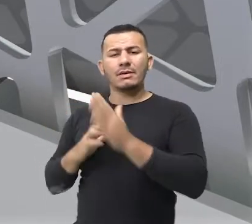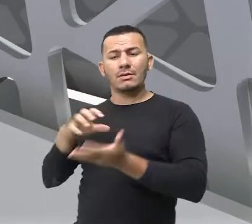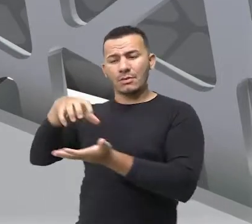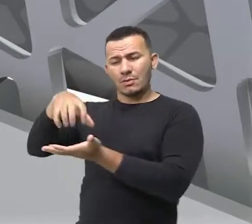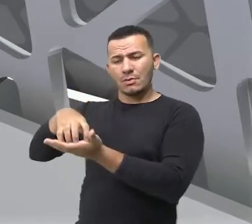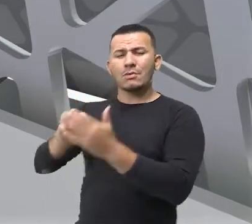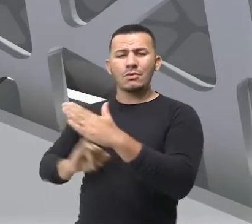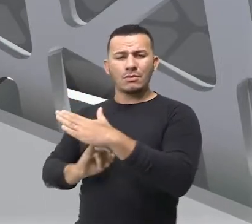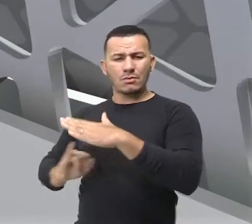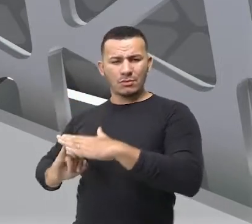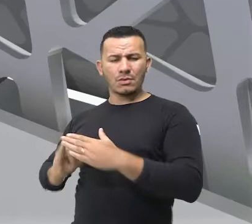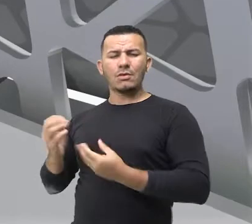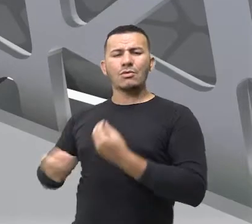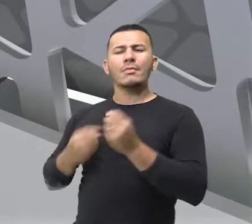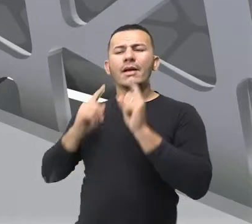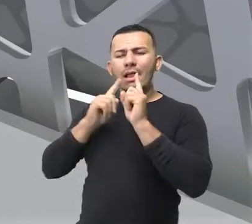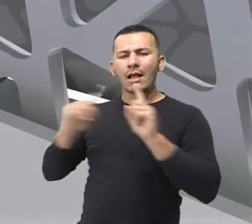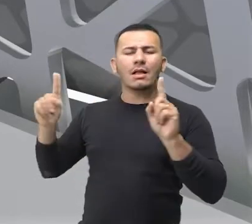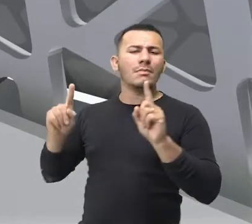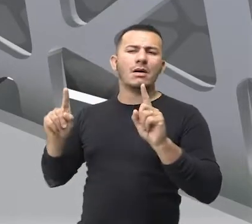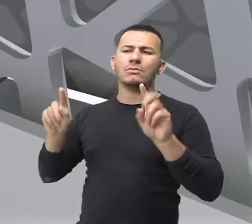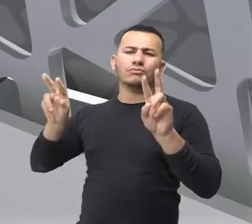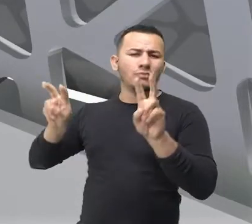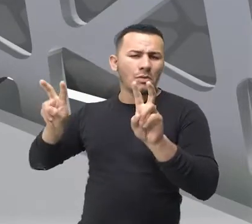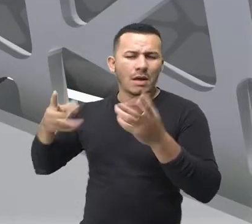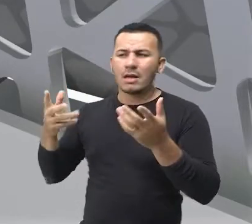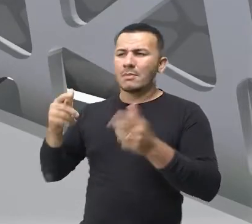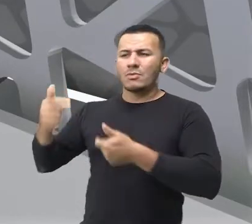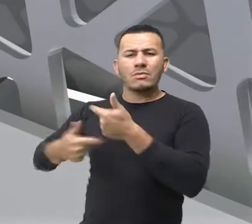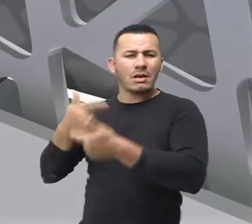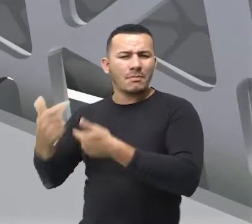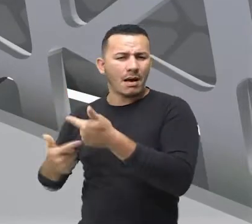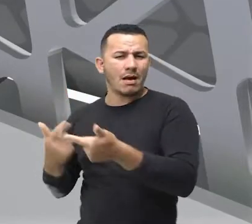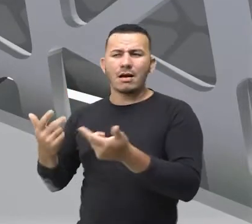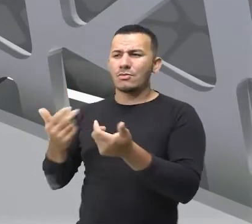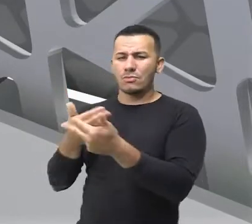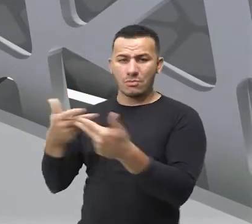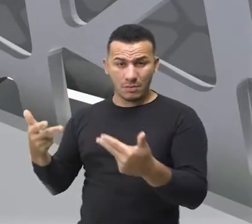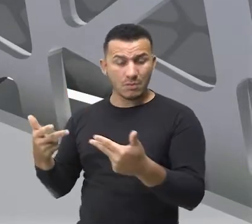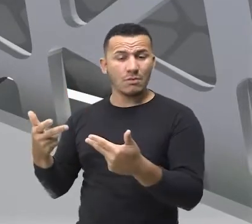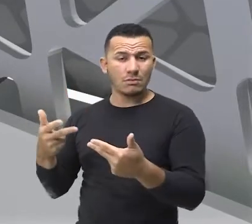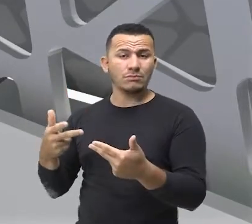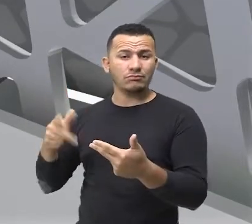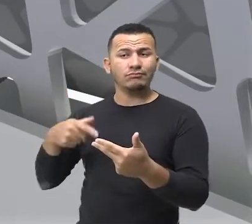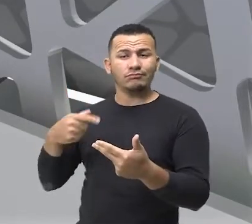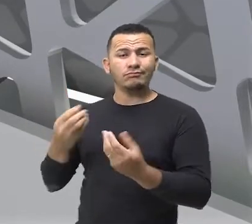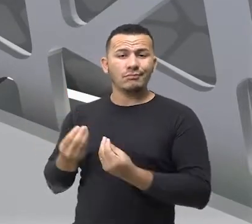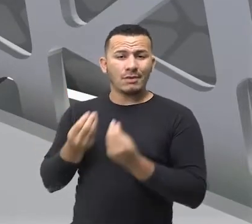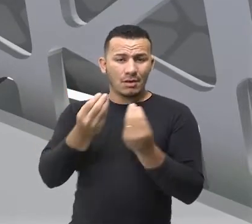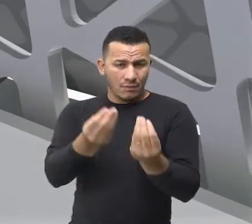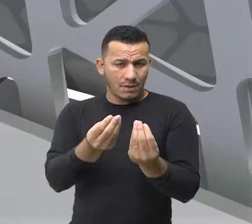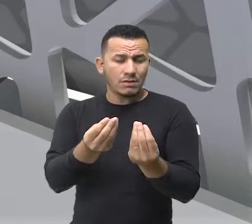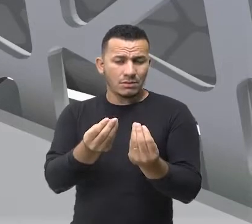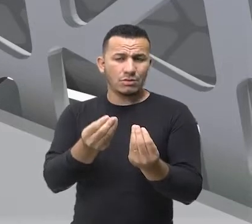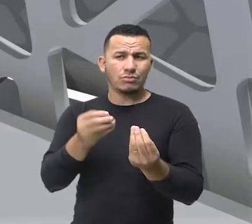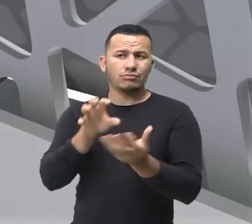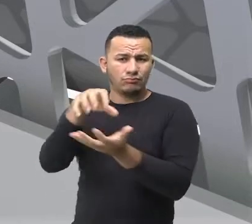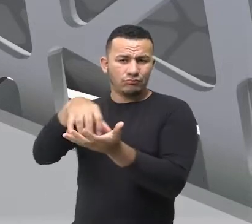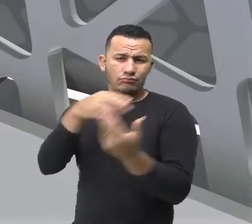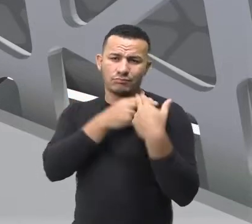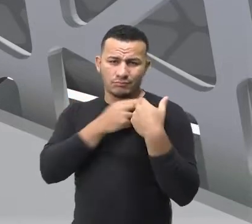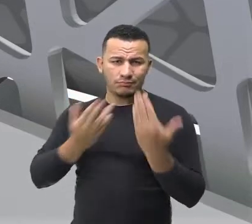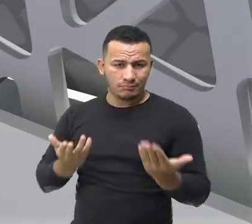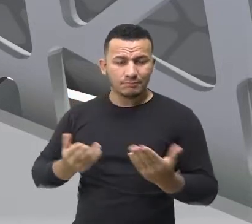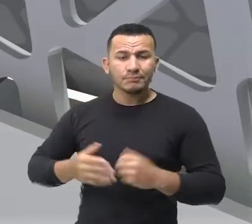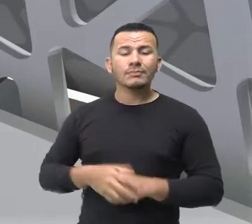instituição para reclamar de determinado serviço ação certa que foi oferecido por aquele órgão